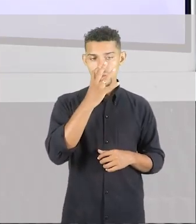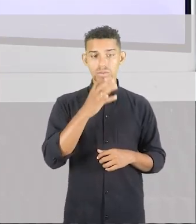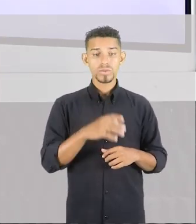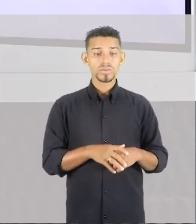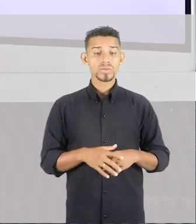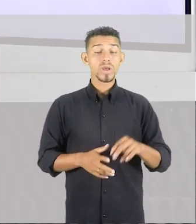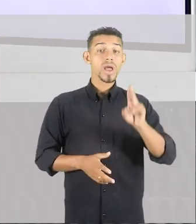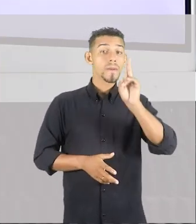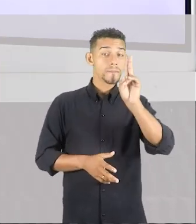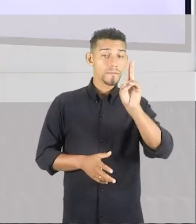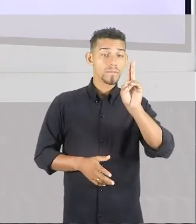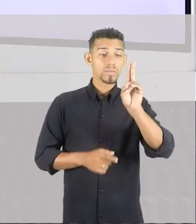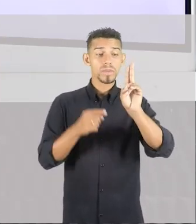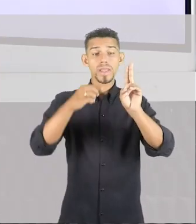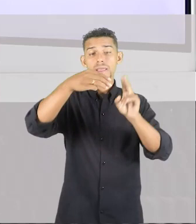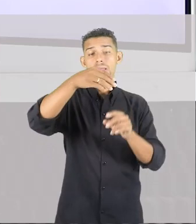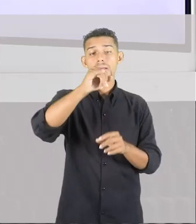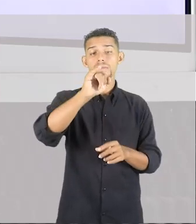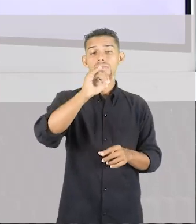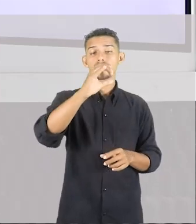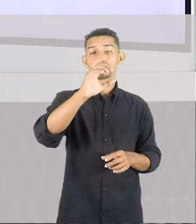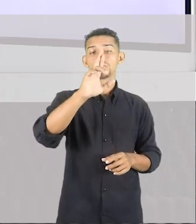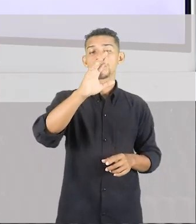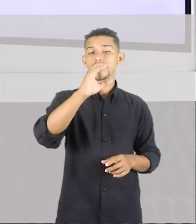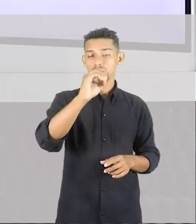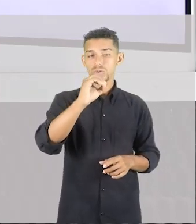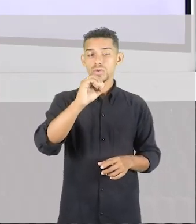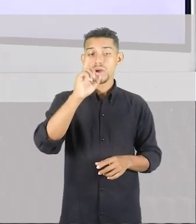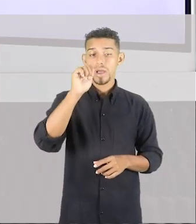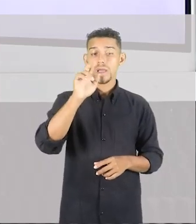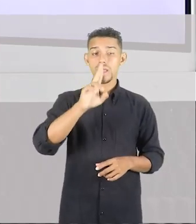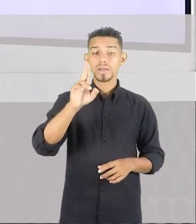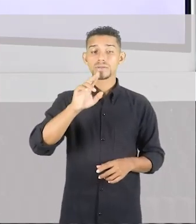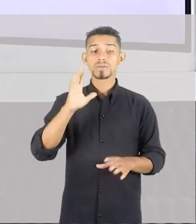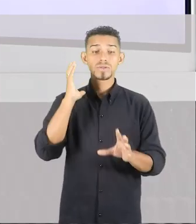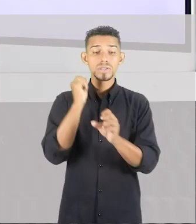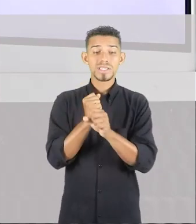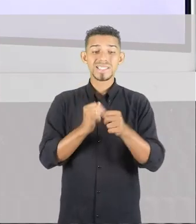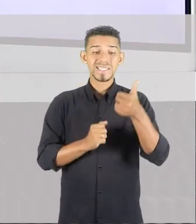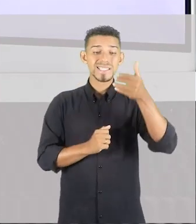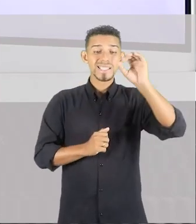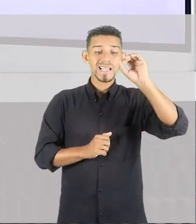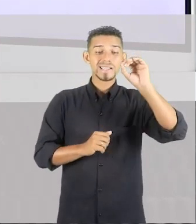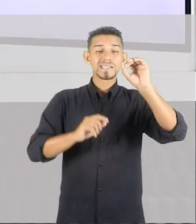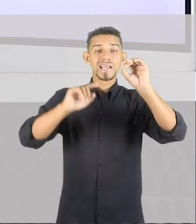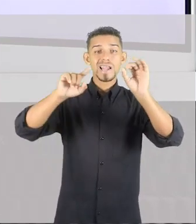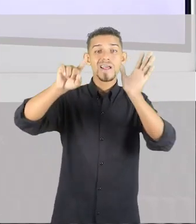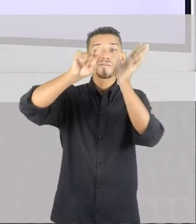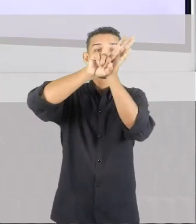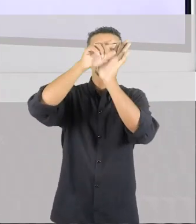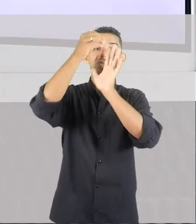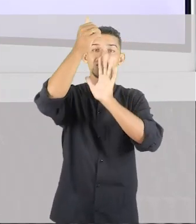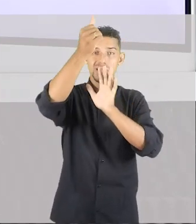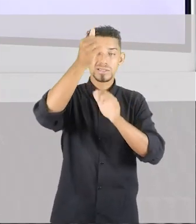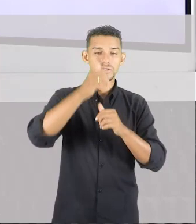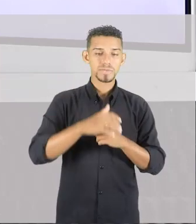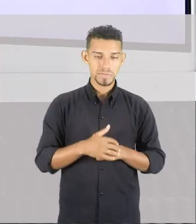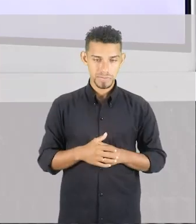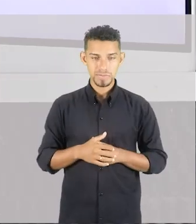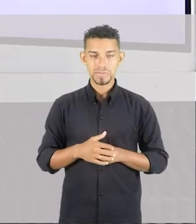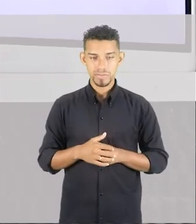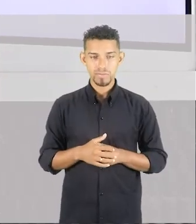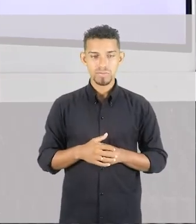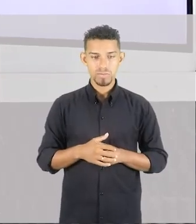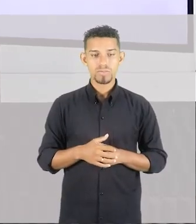esse micro é um prefixo que vale 10 elevado a menos 6. Tá? Então,